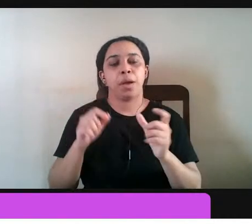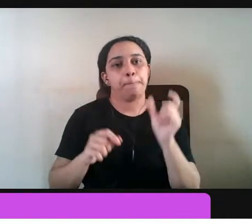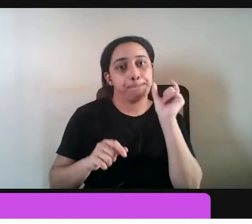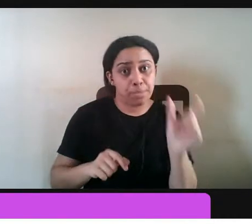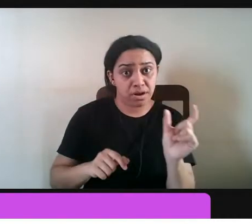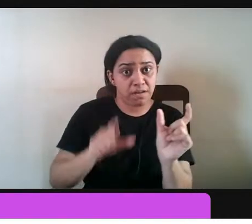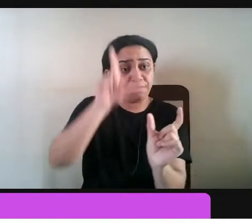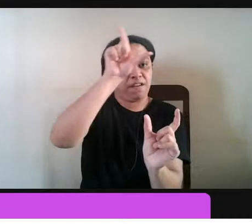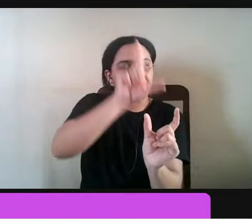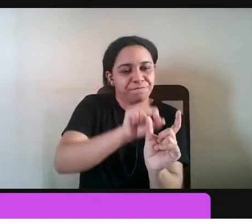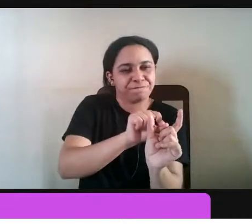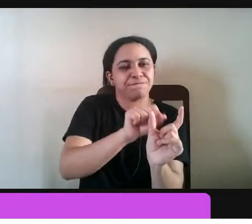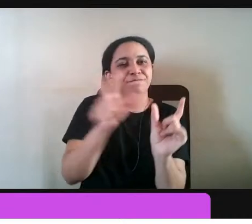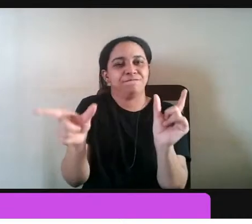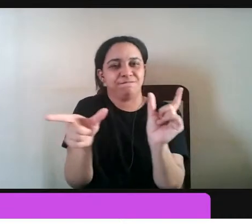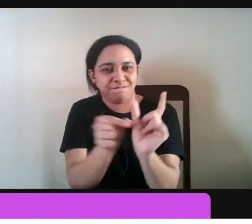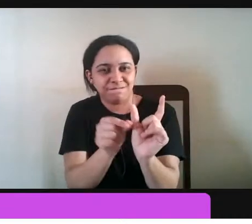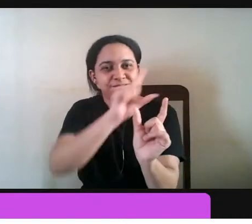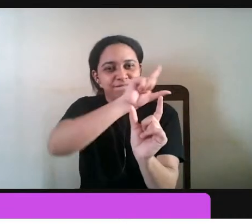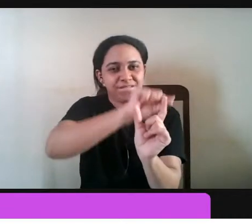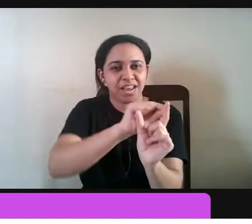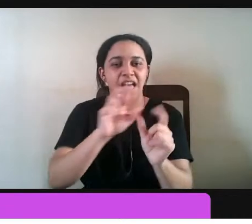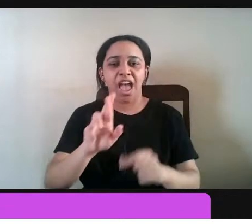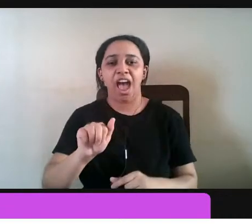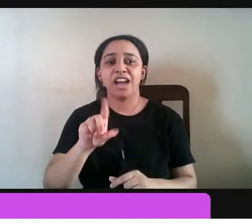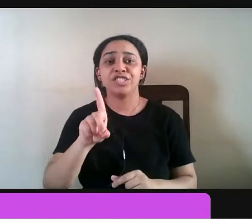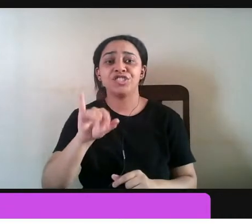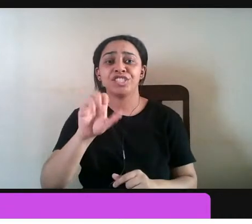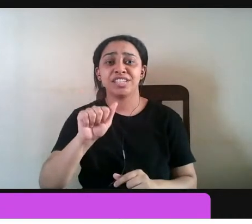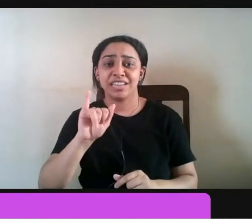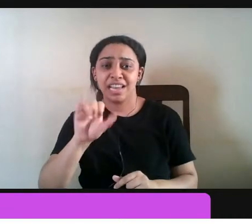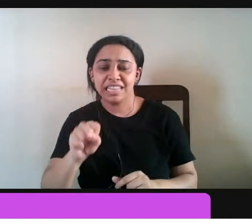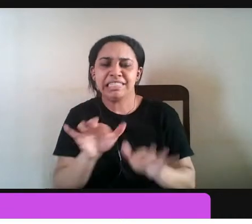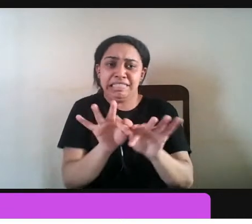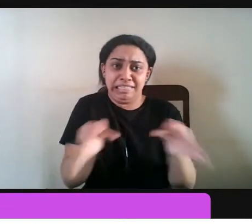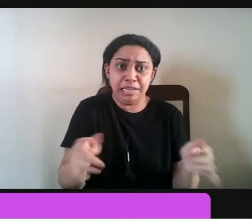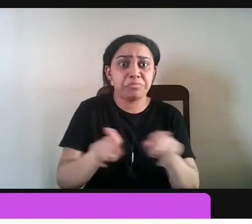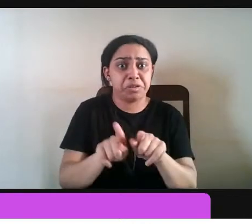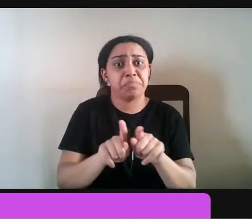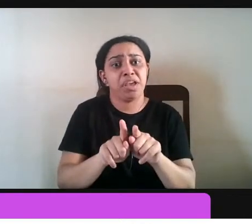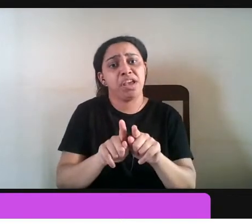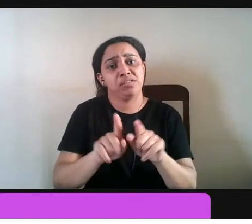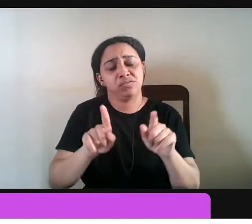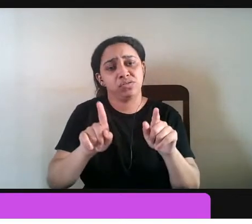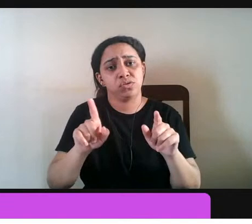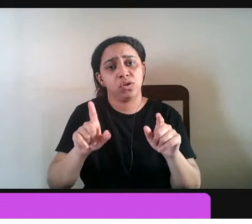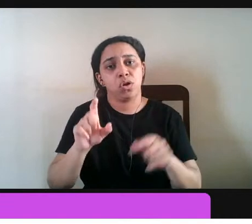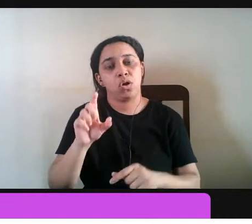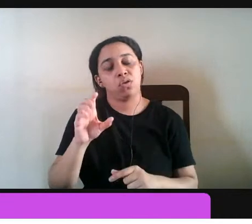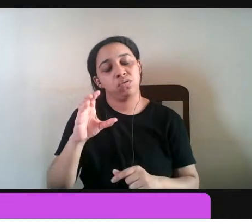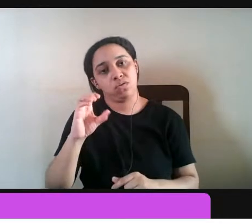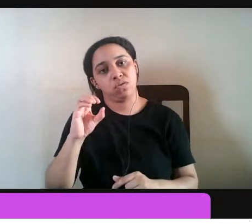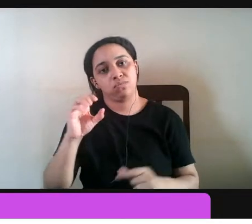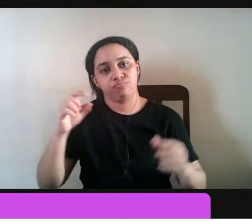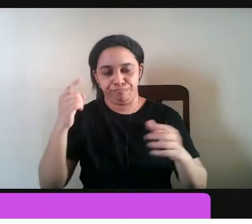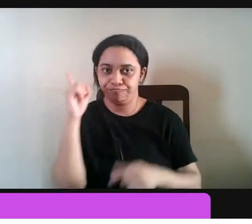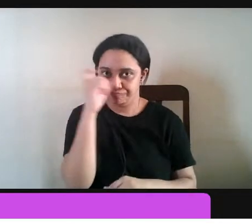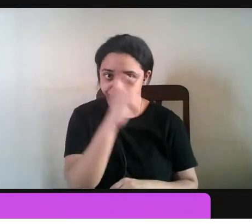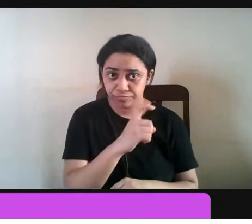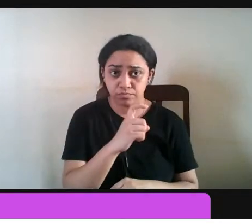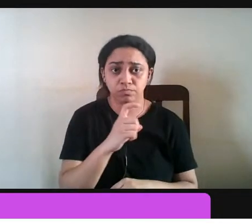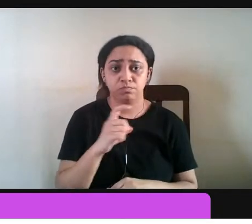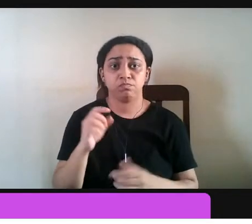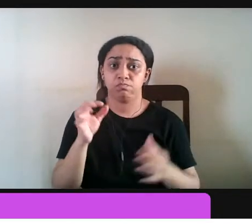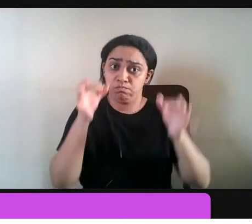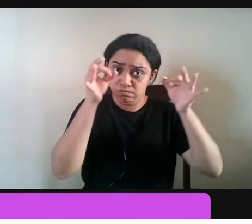sufixos, radicais, simples ou complexos. Seja a citação. O que confirma Oliveira ao